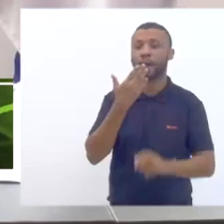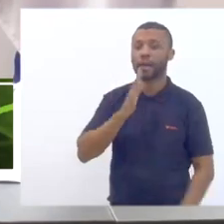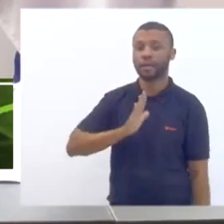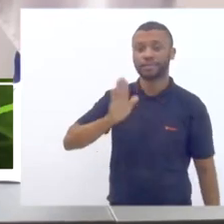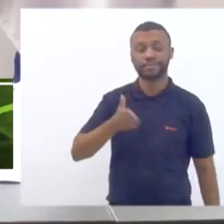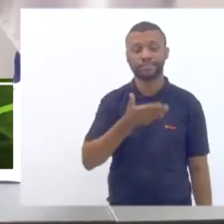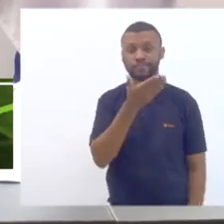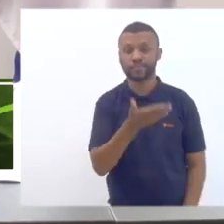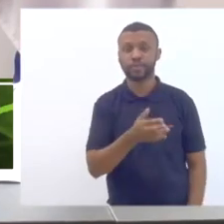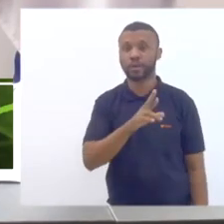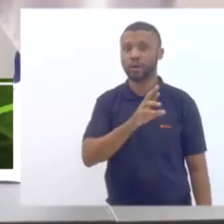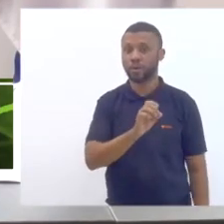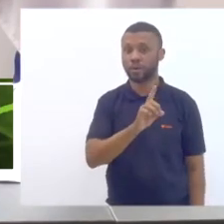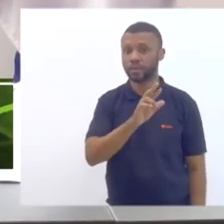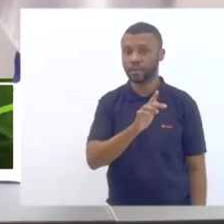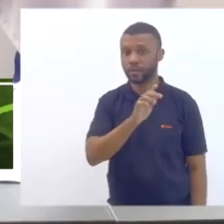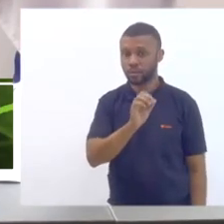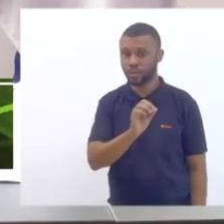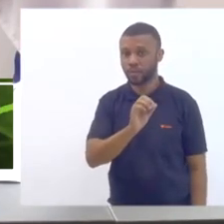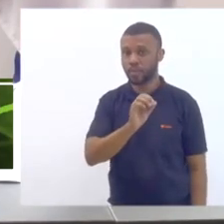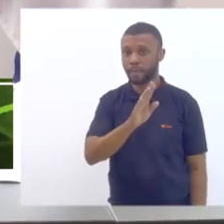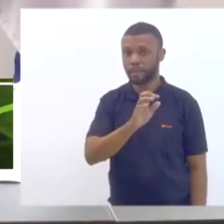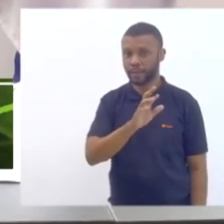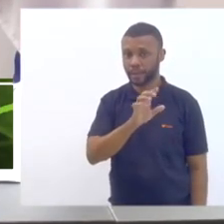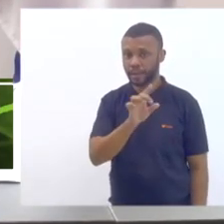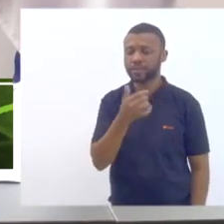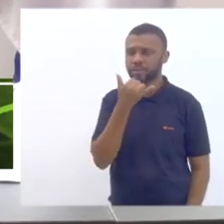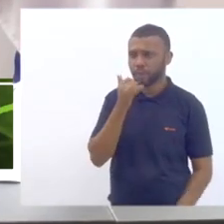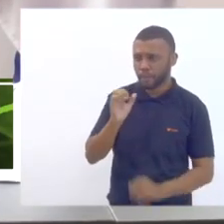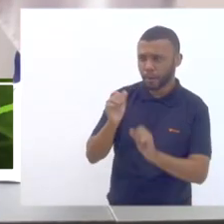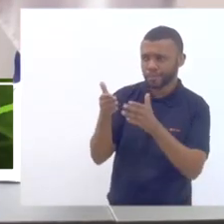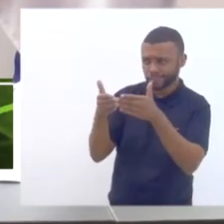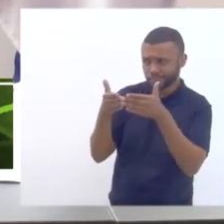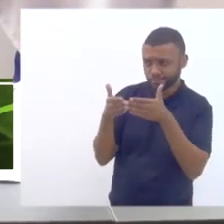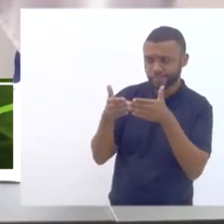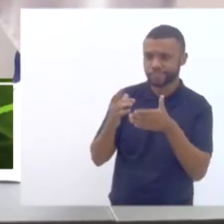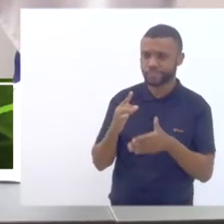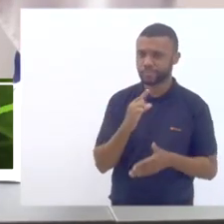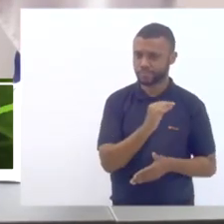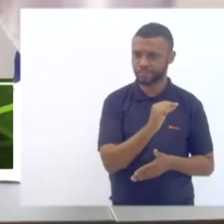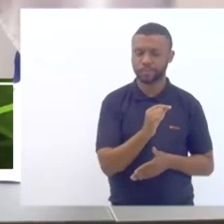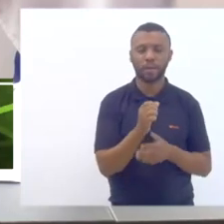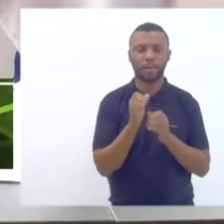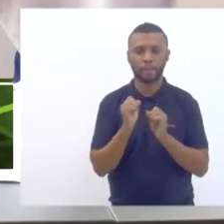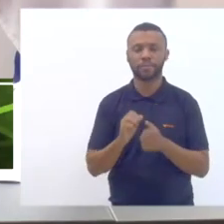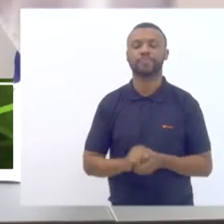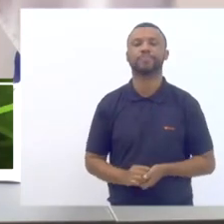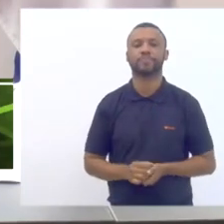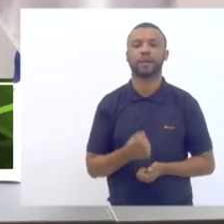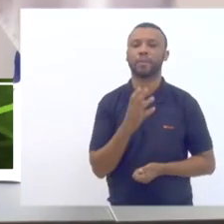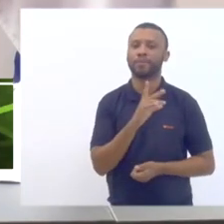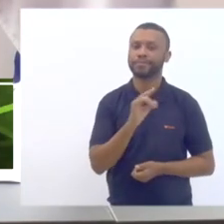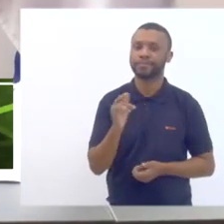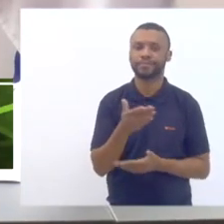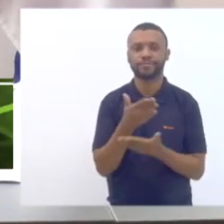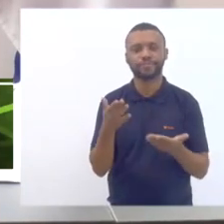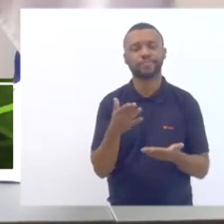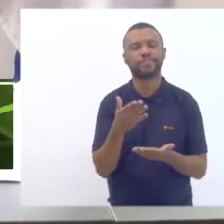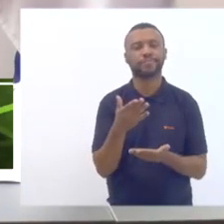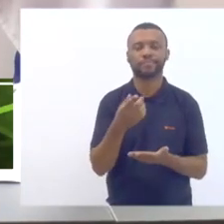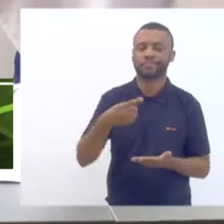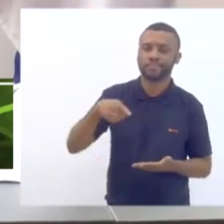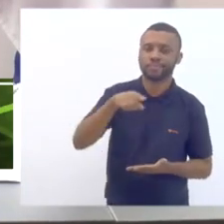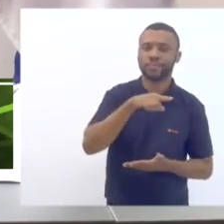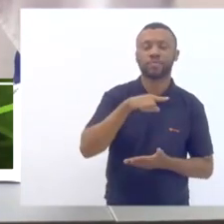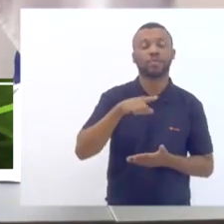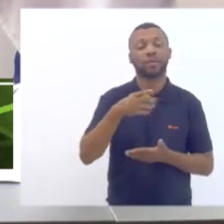o senhor fosse votar. Deputado Luiz Paulo, posso pedir licença para me retirar? Está uma agenda no gabinete. Obrigado. Bom dia, presidente Luiz Paulo. Bom dia a todos.